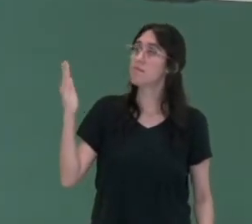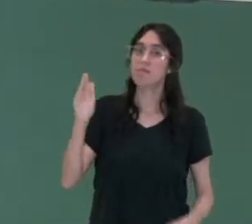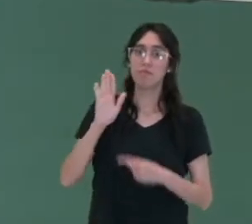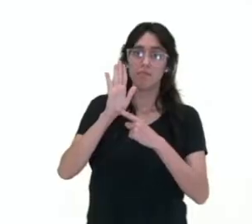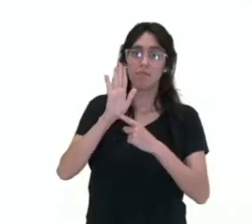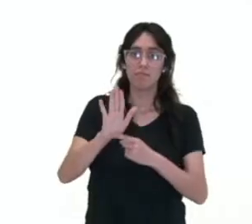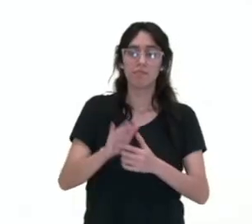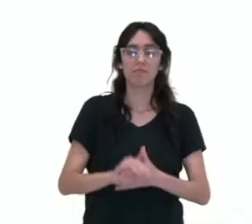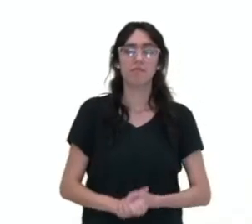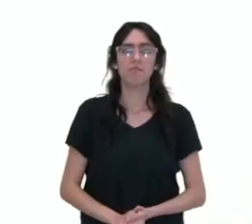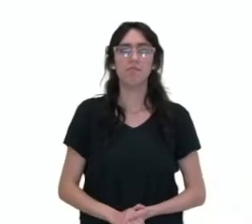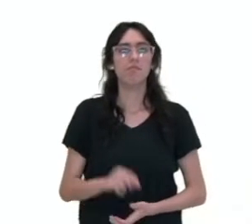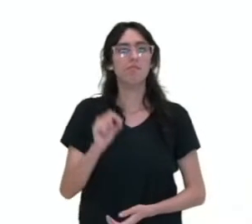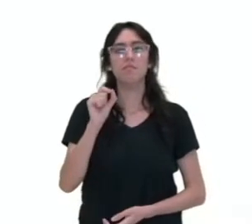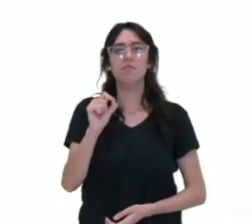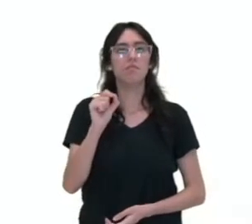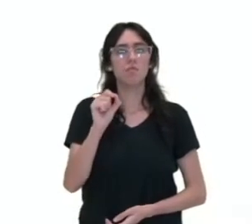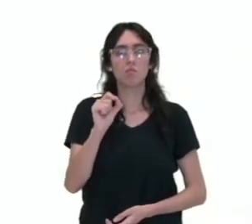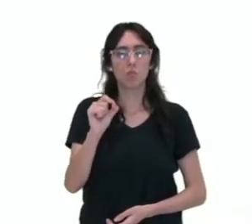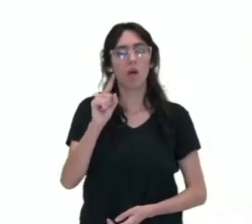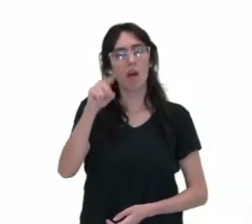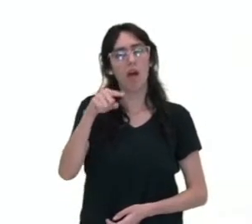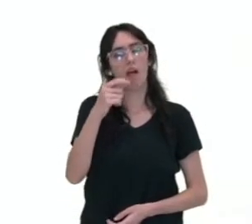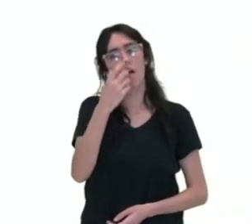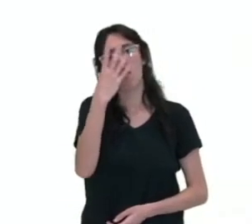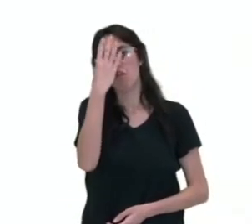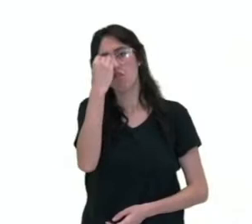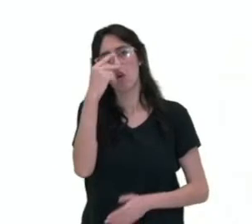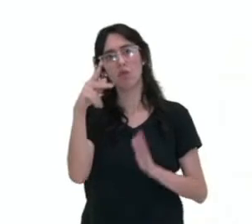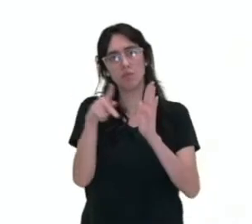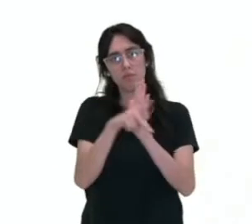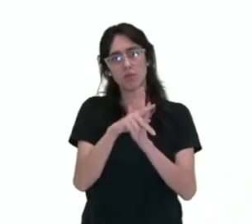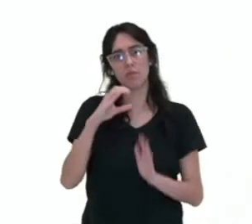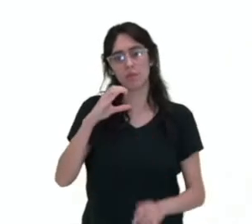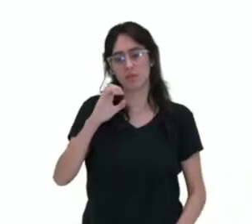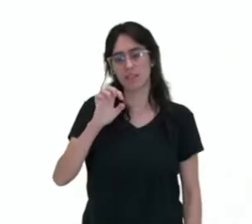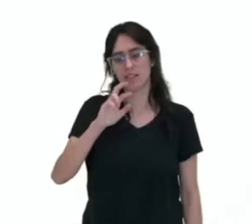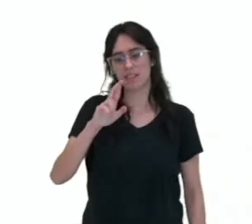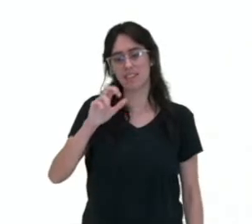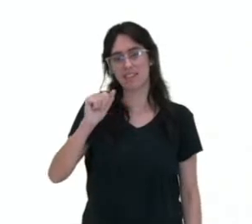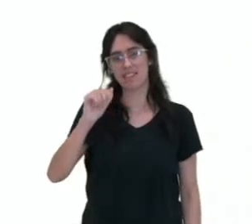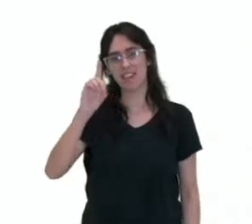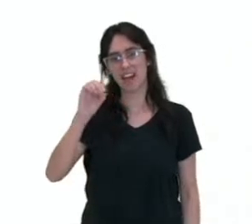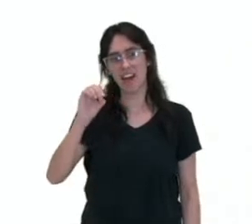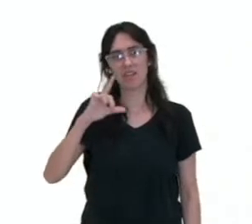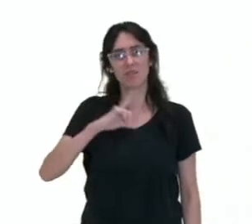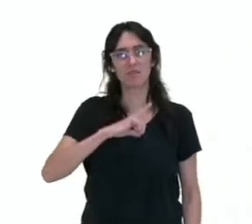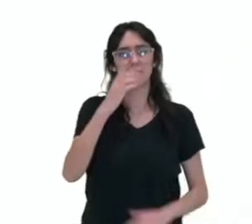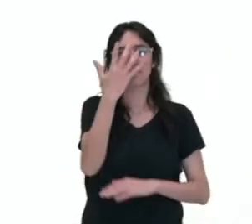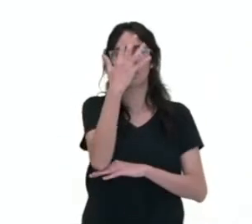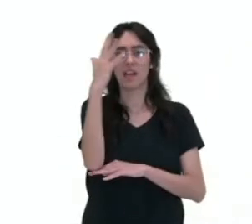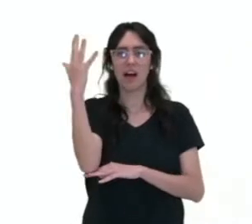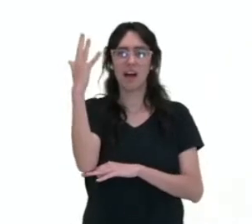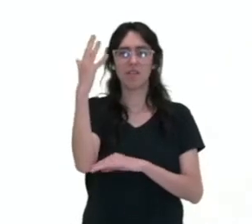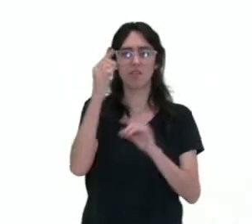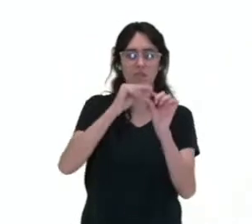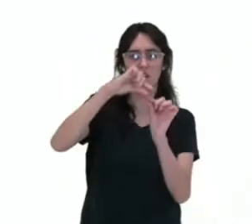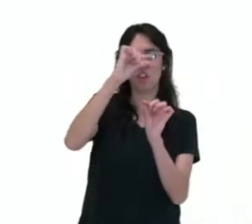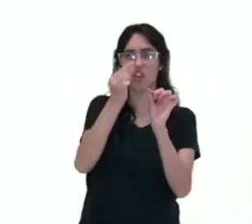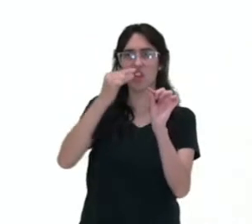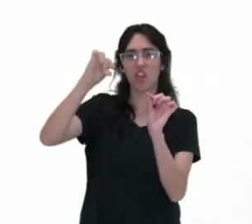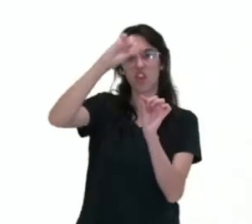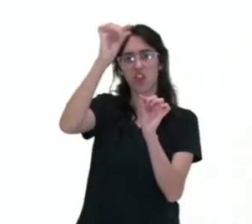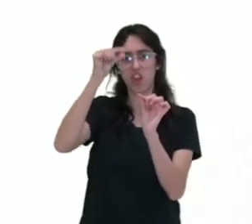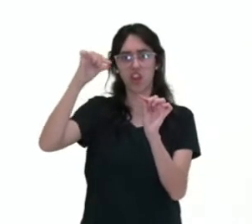tela mostram para você justamente algumas imagens do bioma cerrado, essas árvores com galhos retorcidos, já mais